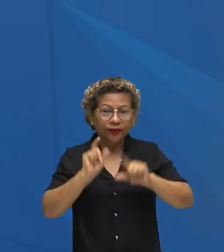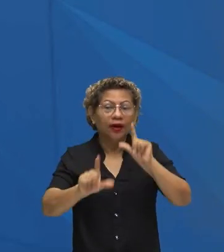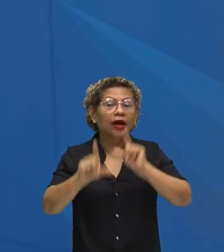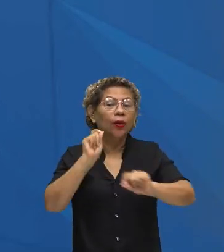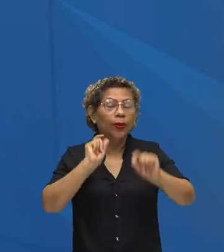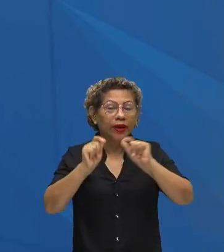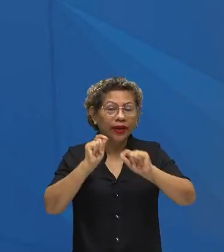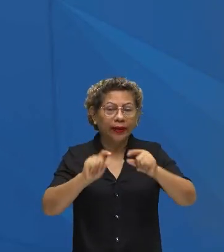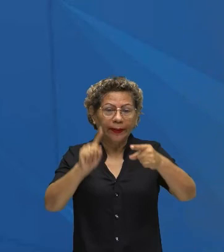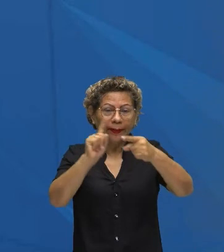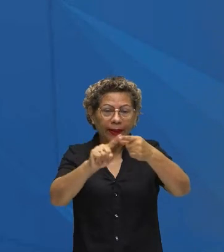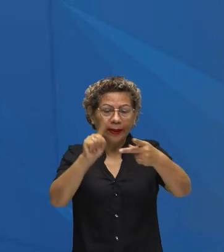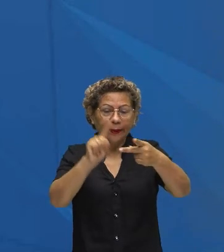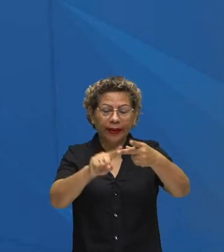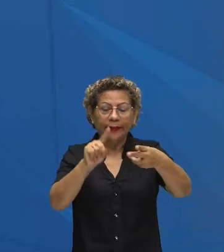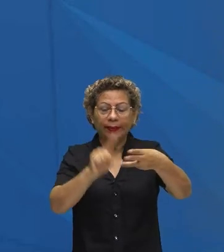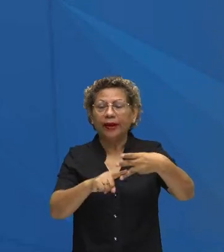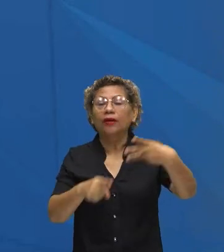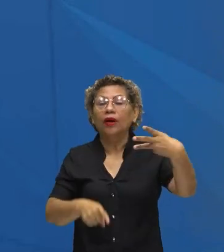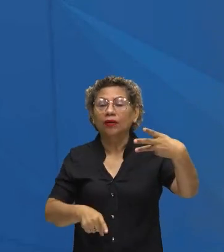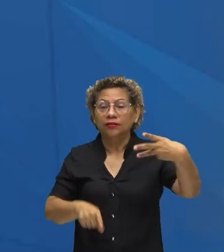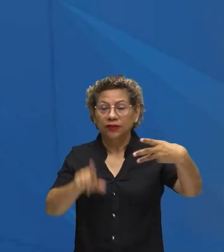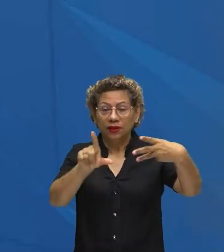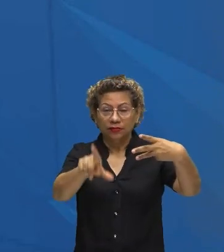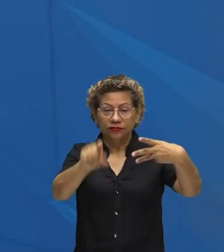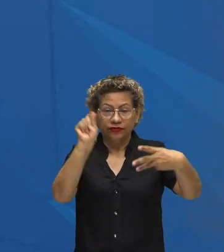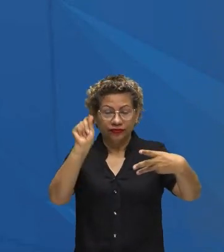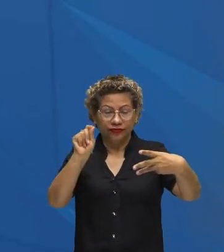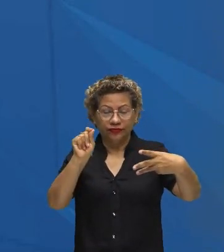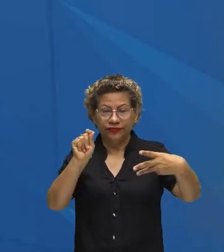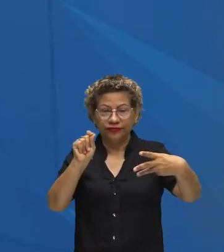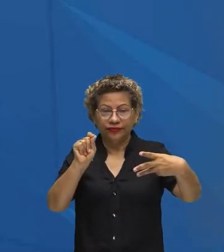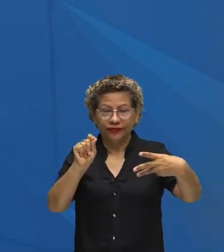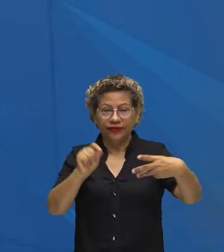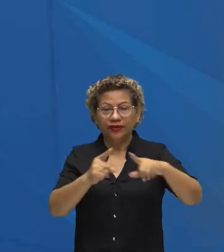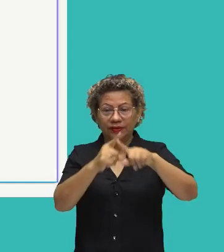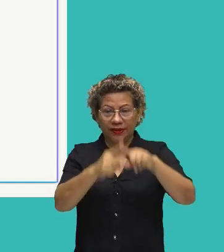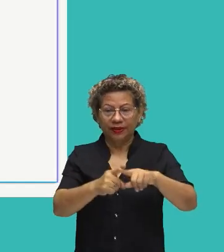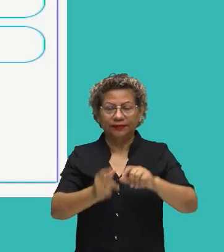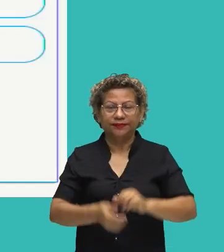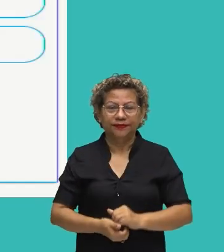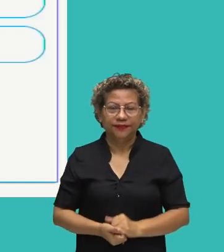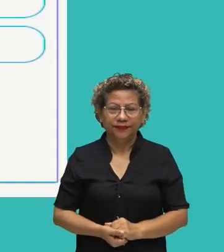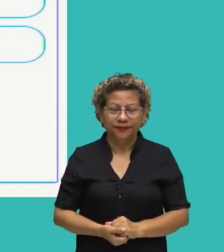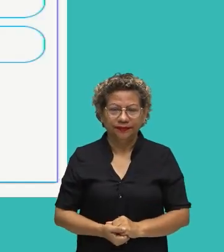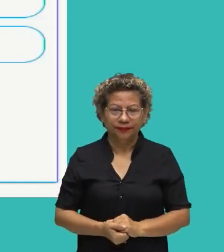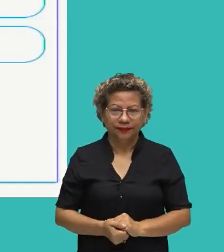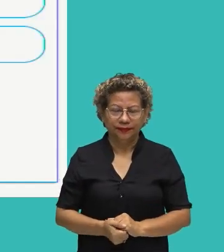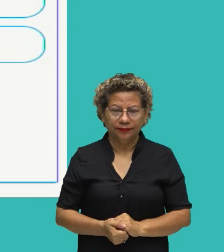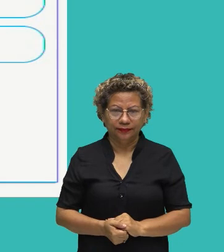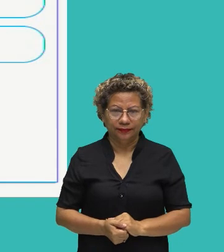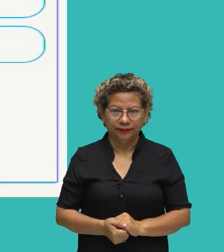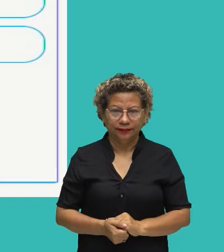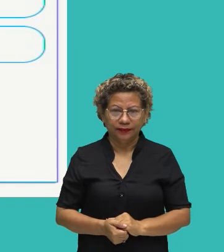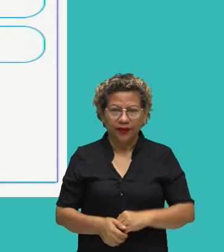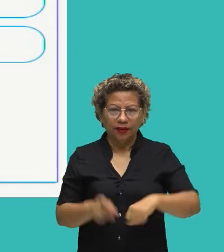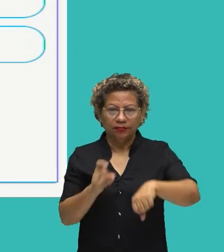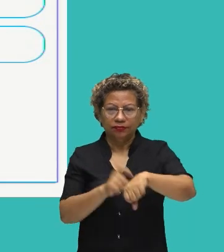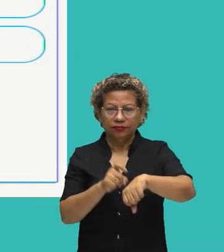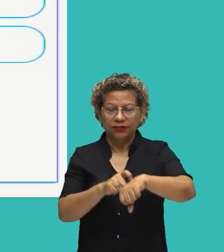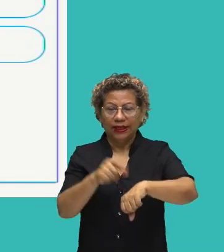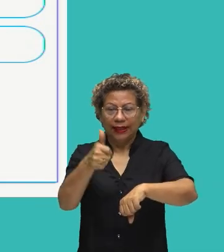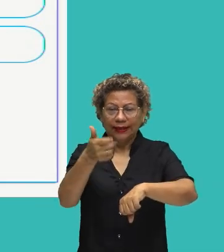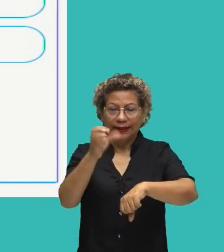ou negros? Eu não posso esquecer de falar tudo de uma vez. Quiz na tela, olha só, conto com a participação de